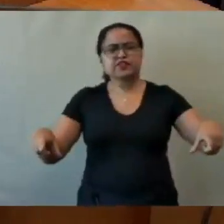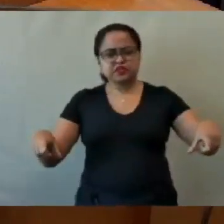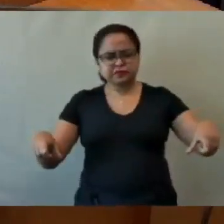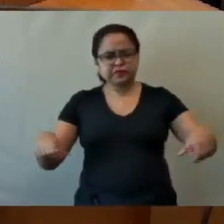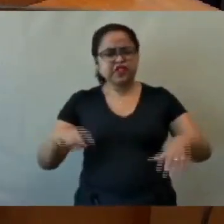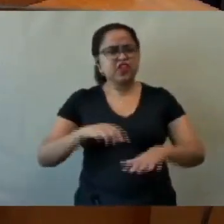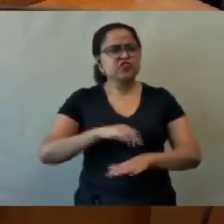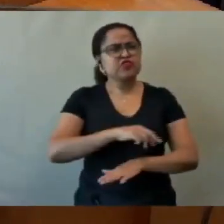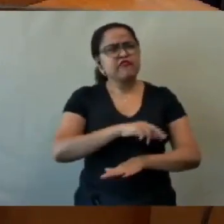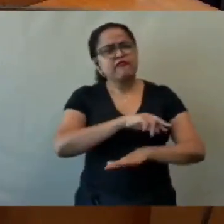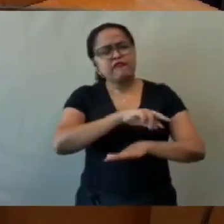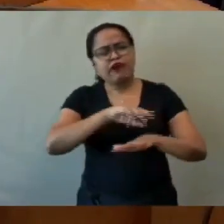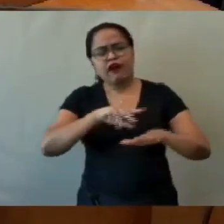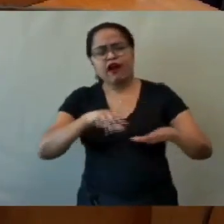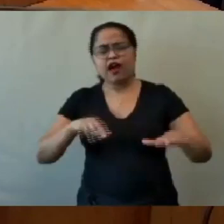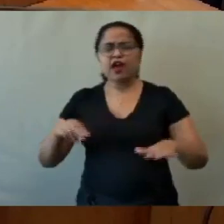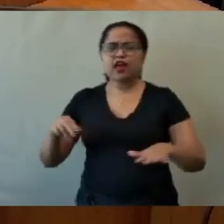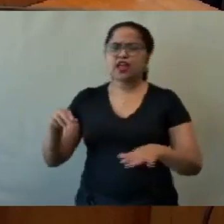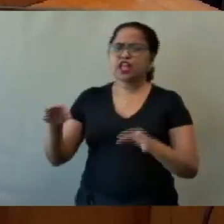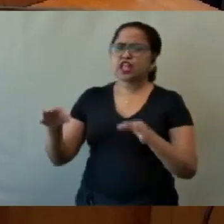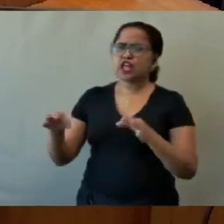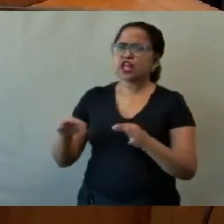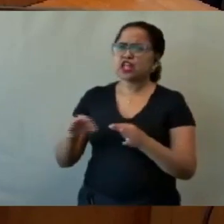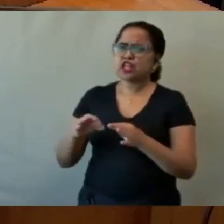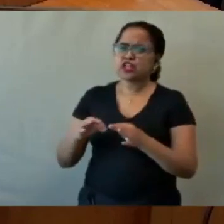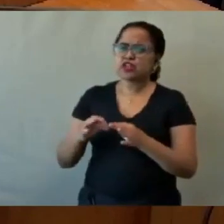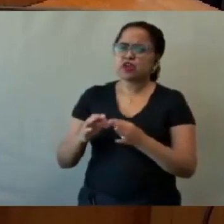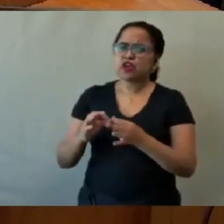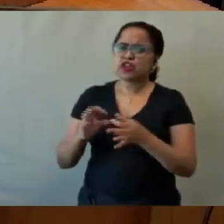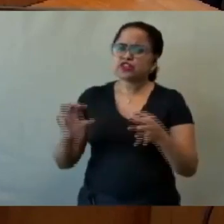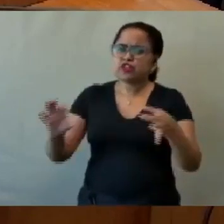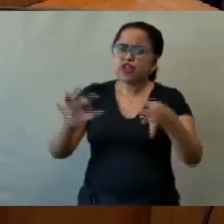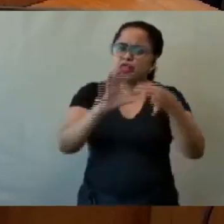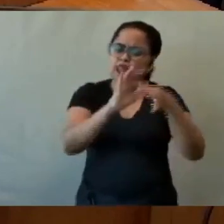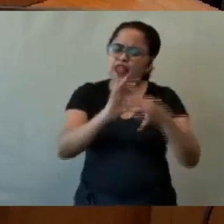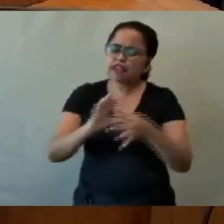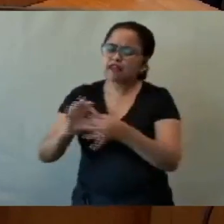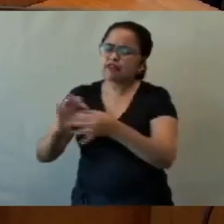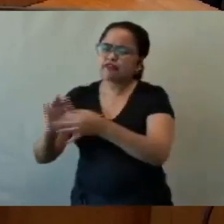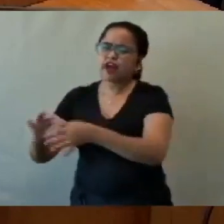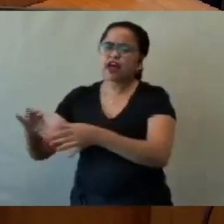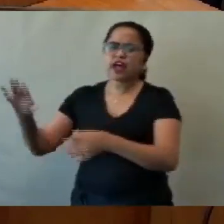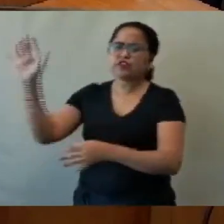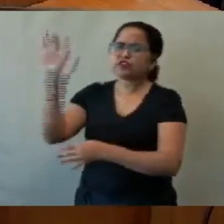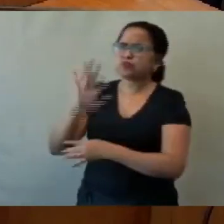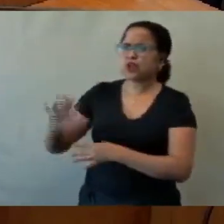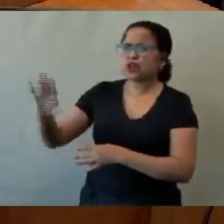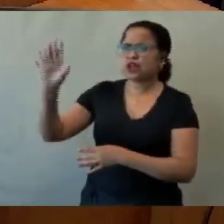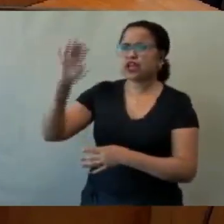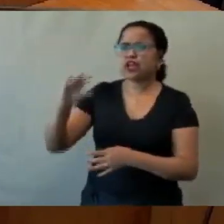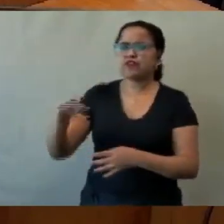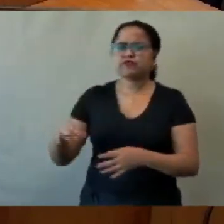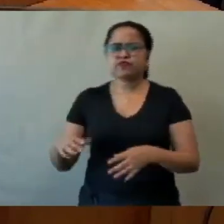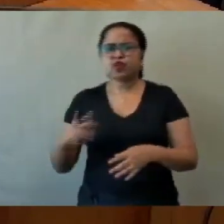bairros, e que a pista está em condições ruins, com acúmulo de lixo, fecha-se a pista para fazer